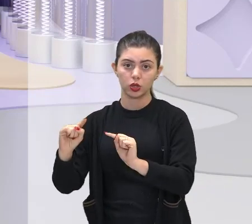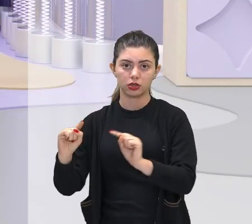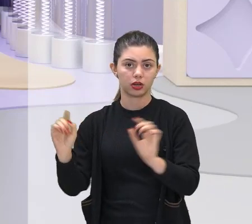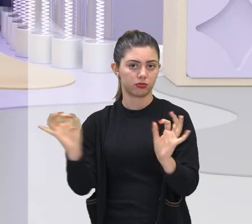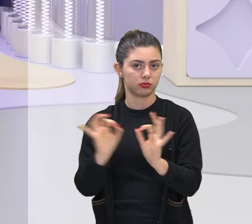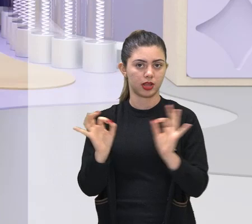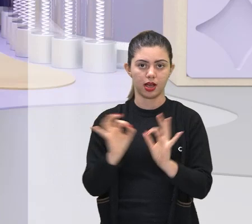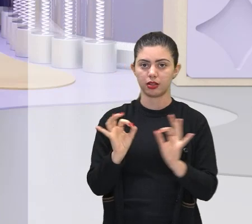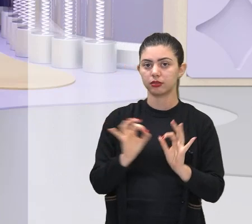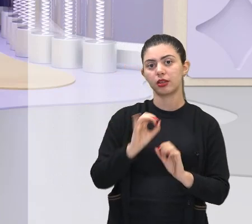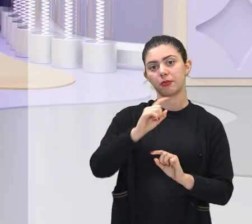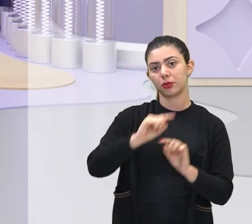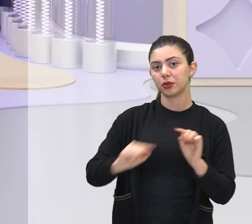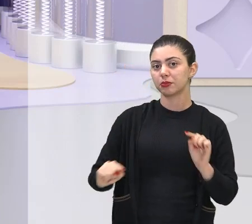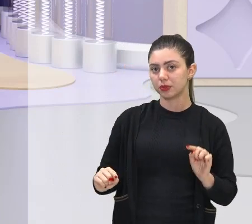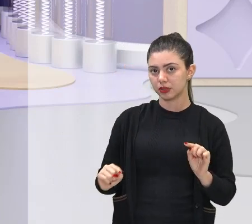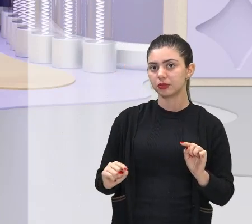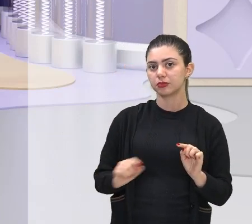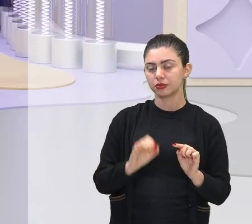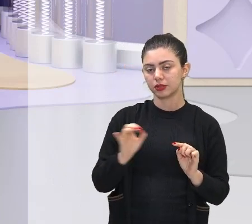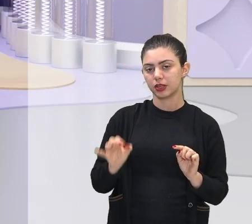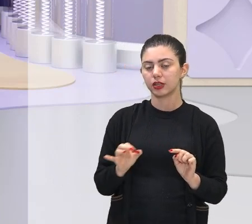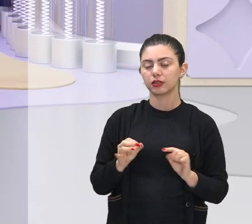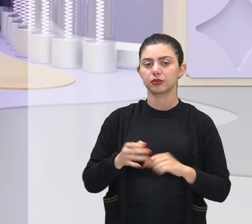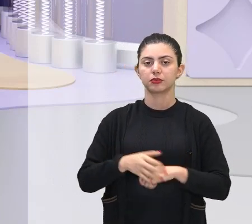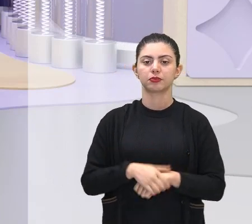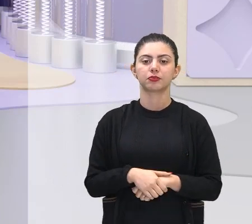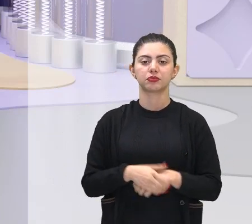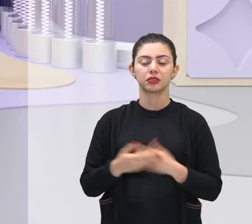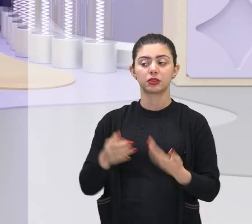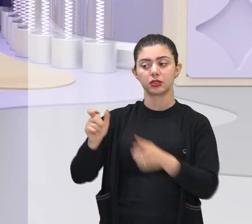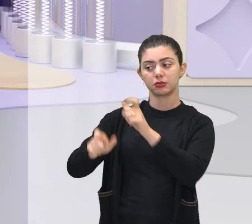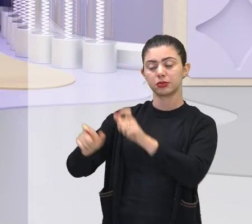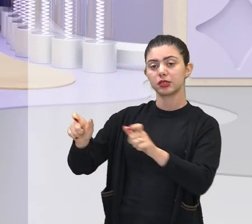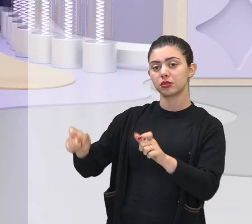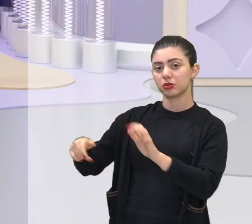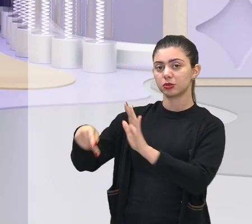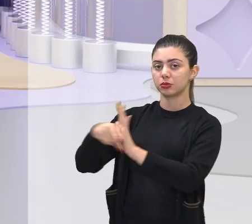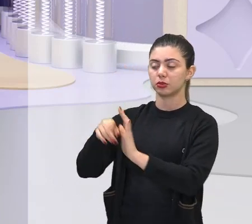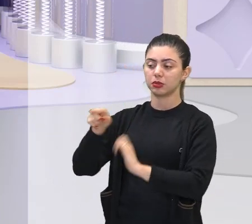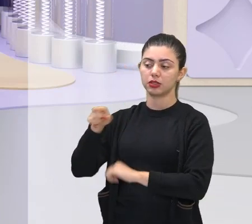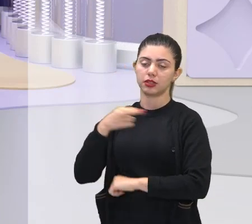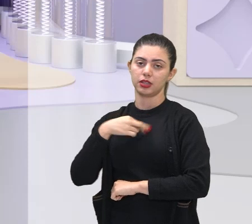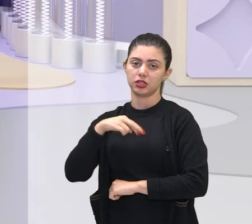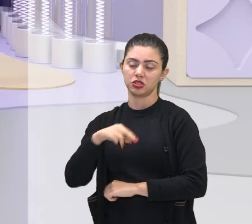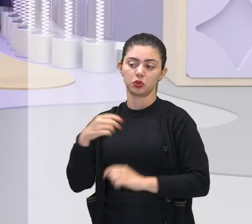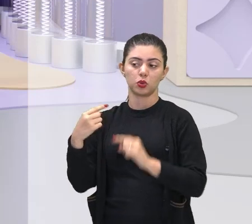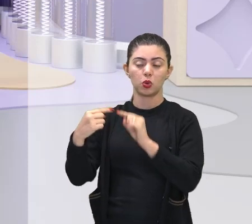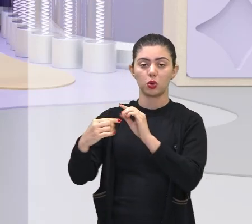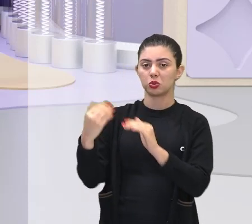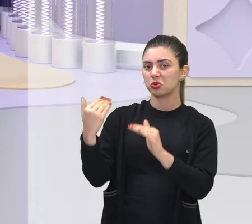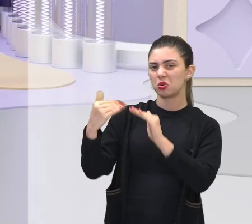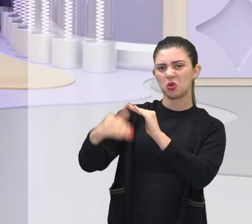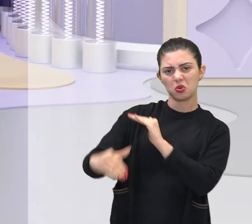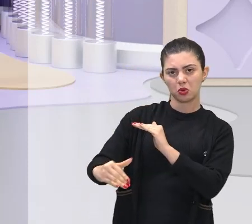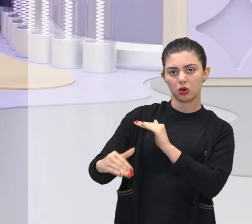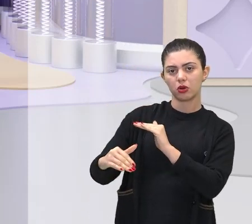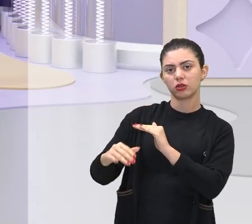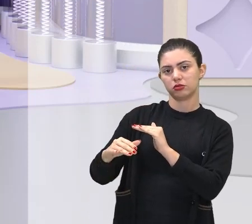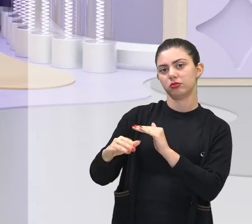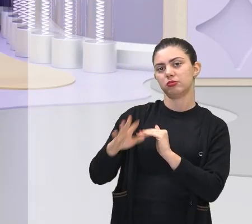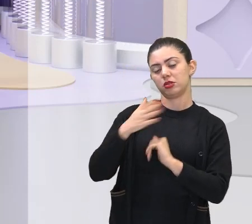direito de feri-la, de ofender os adeptos daquela religião, as lideranças daquela religião. Eu não concordo porque eu escolhi a